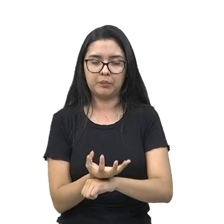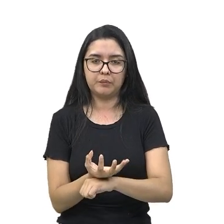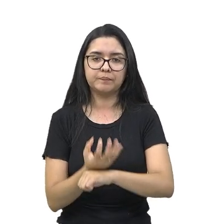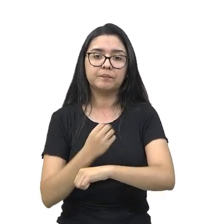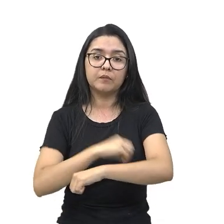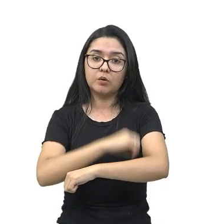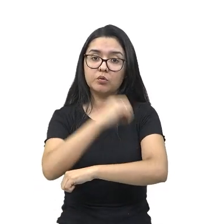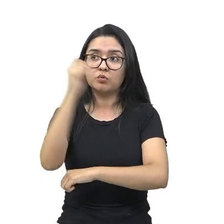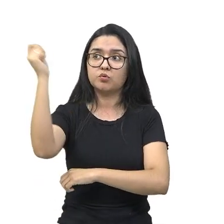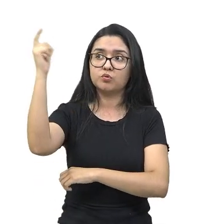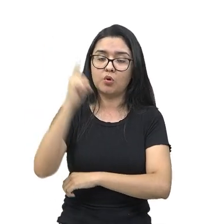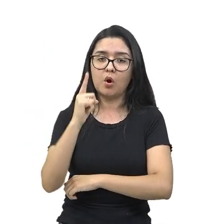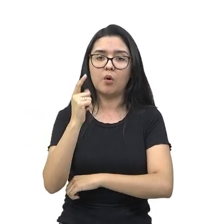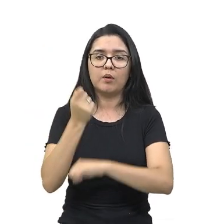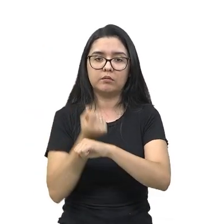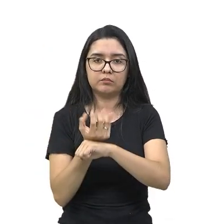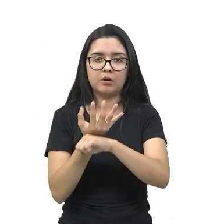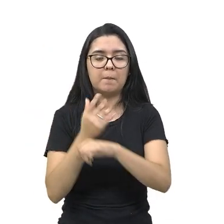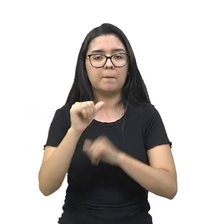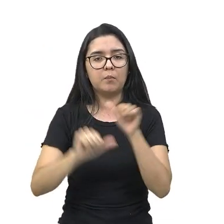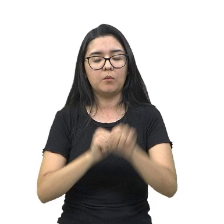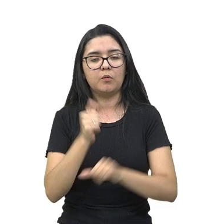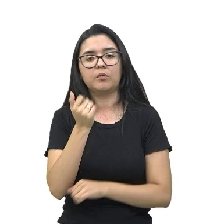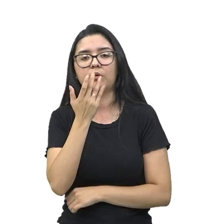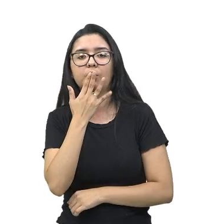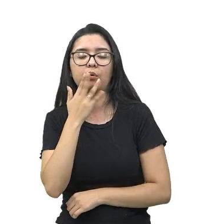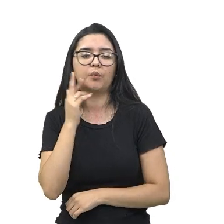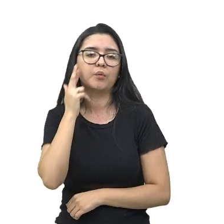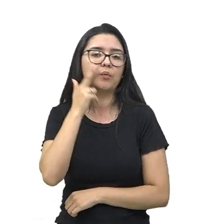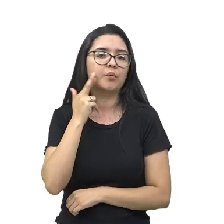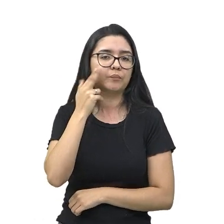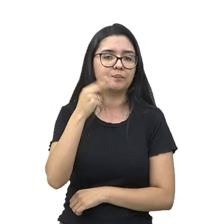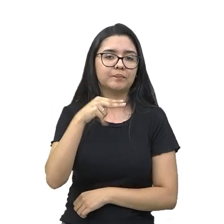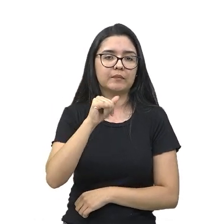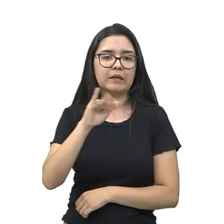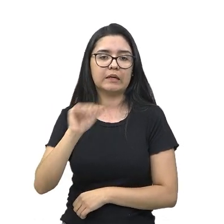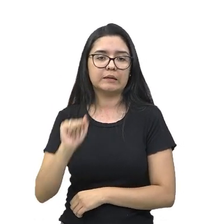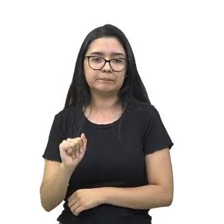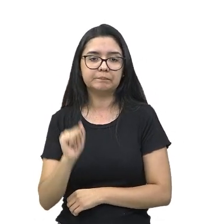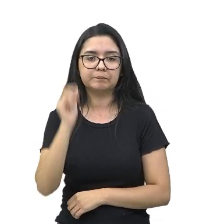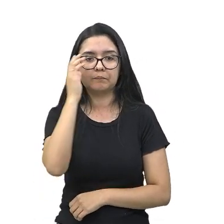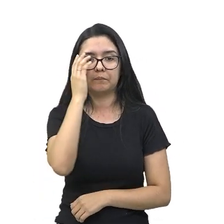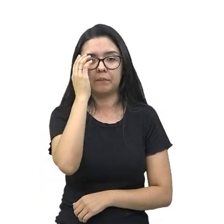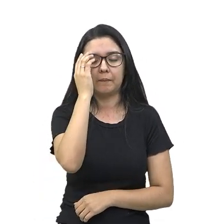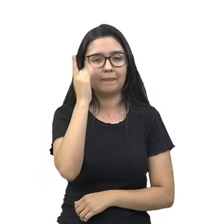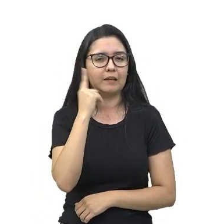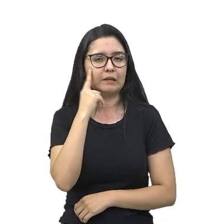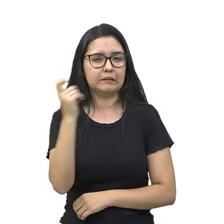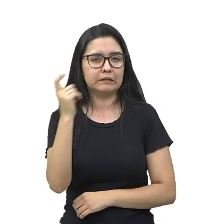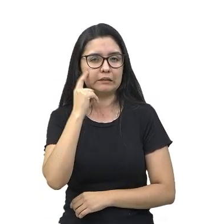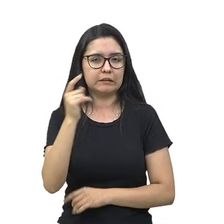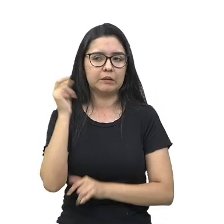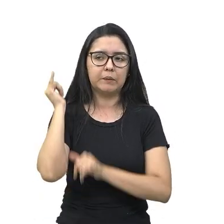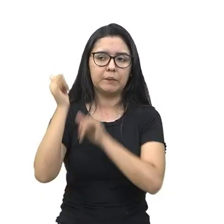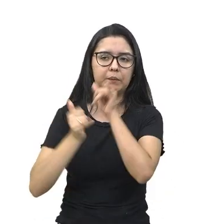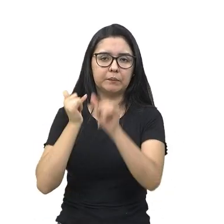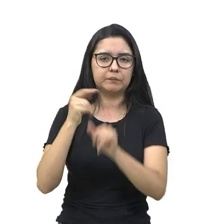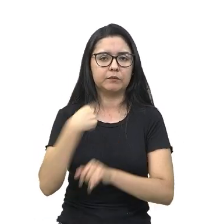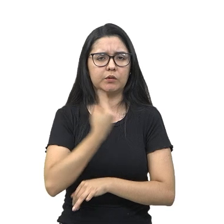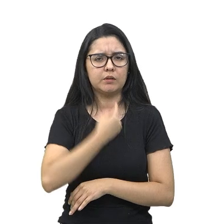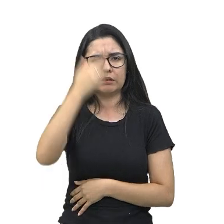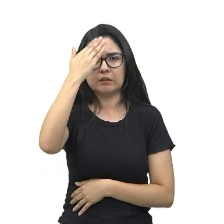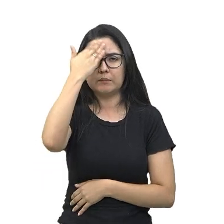rosto da Índia guerreira Nayá. Bastante interessante aí para a gente ter uma noção do que